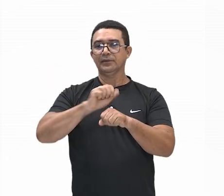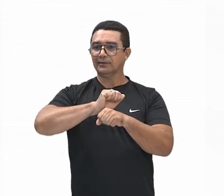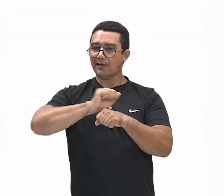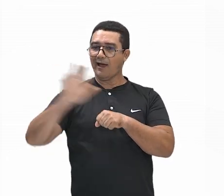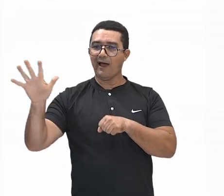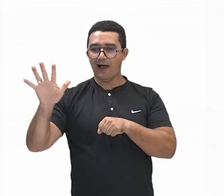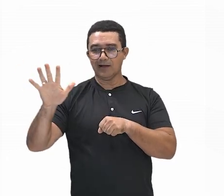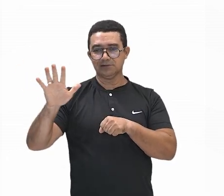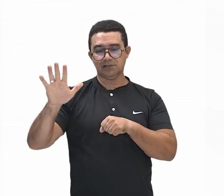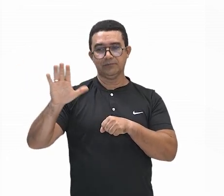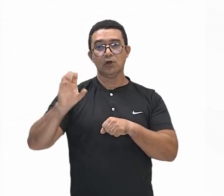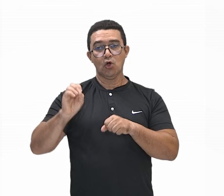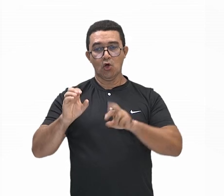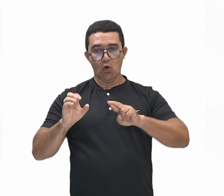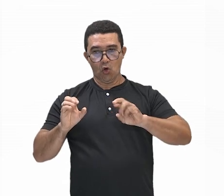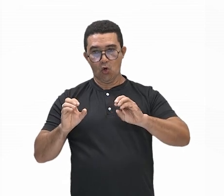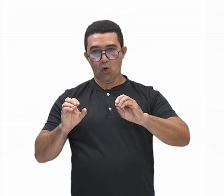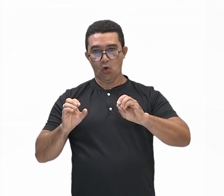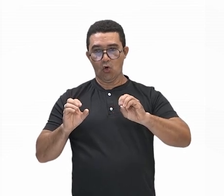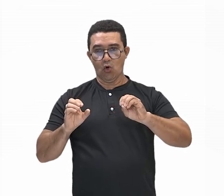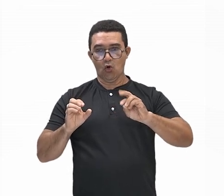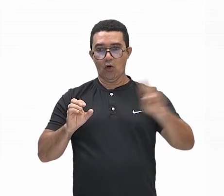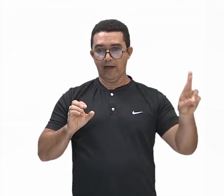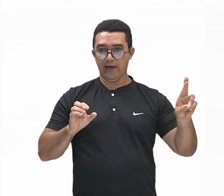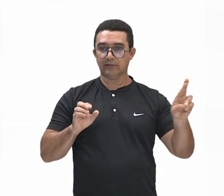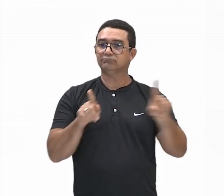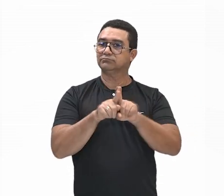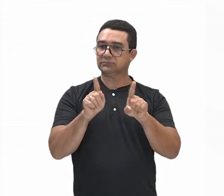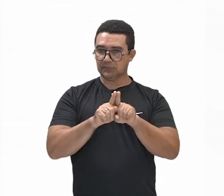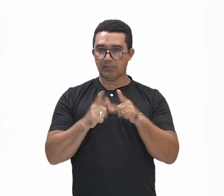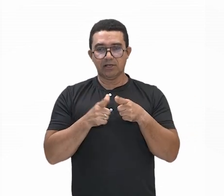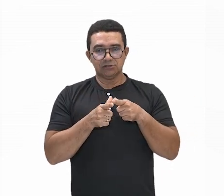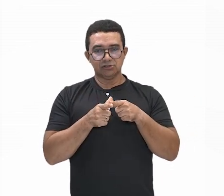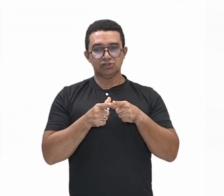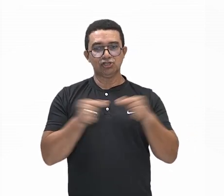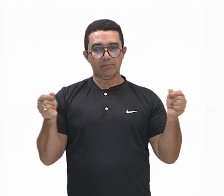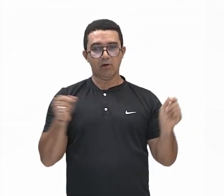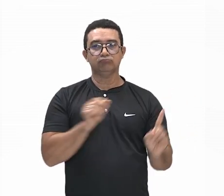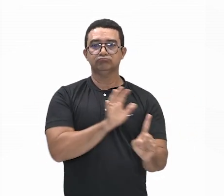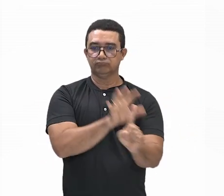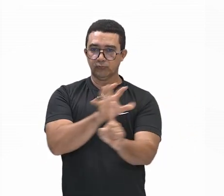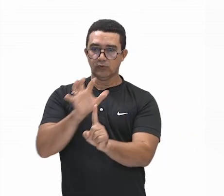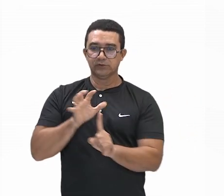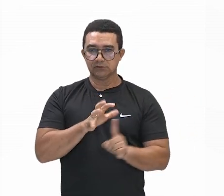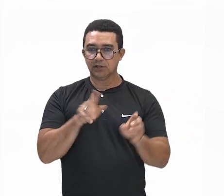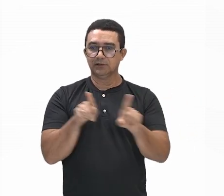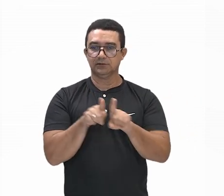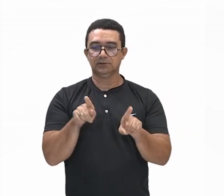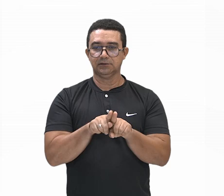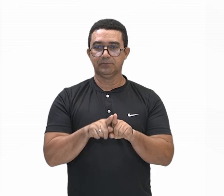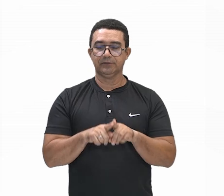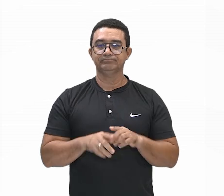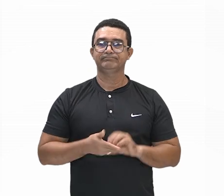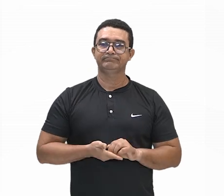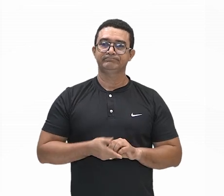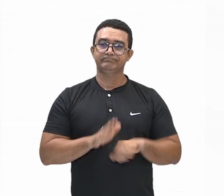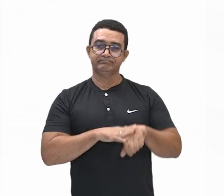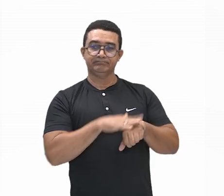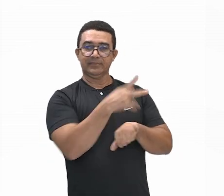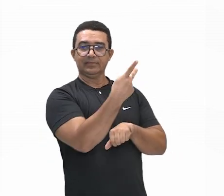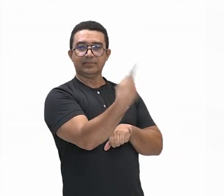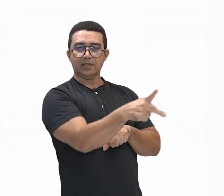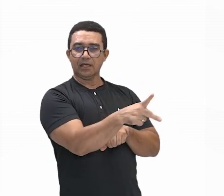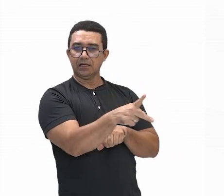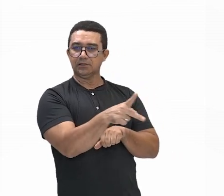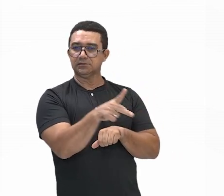da parte oriental do mundo, até o Japão eles chegaram já a influenciar. Então, essa forma deles